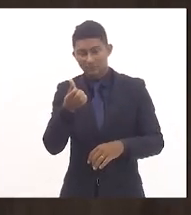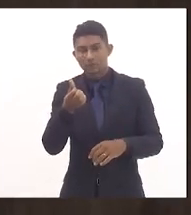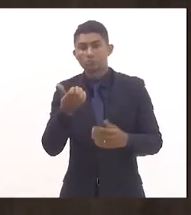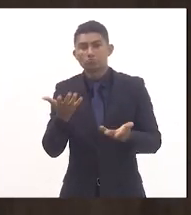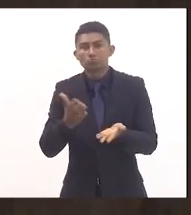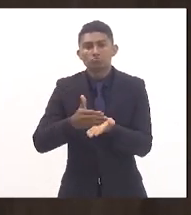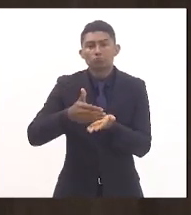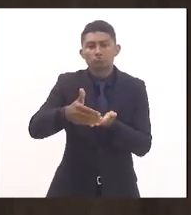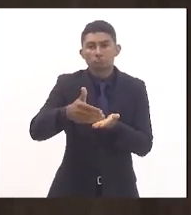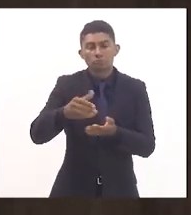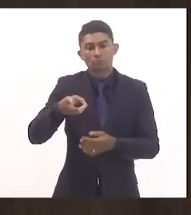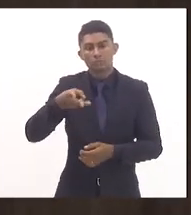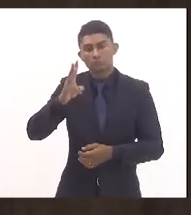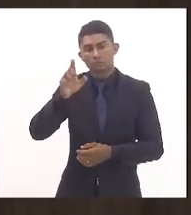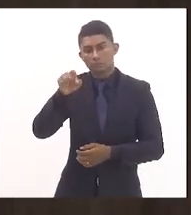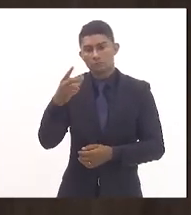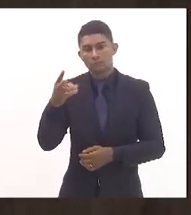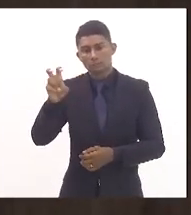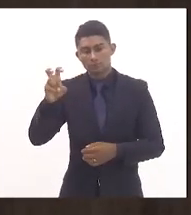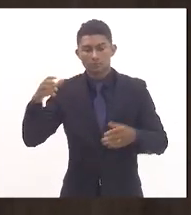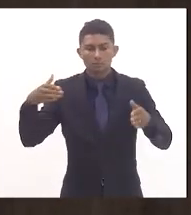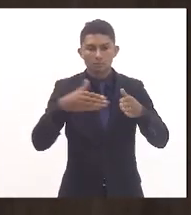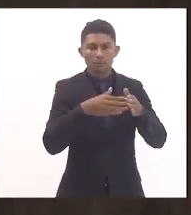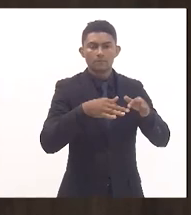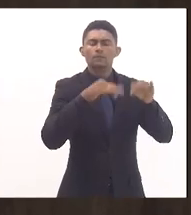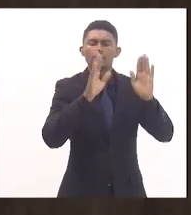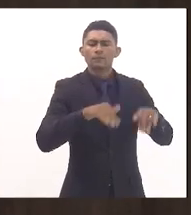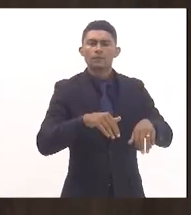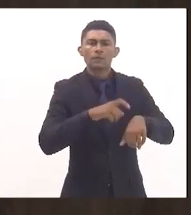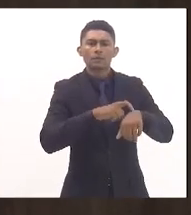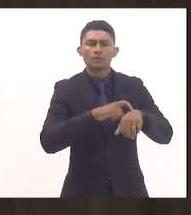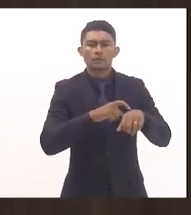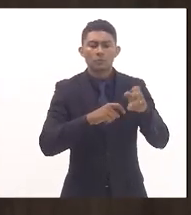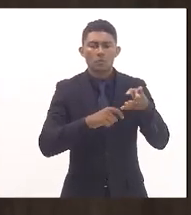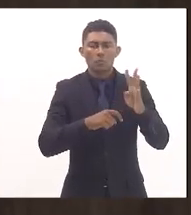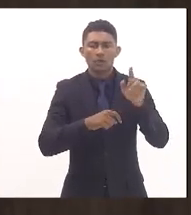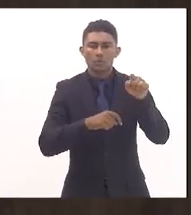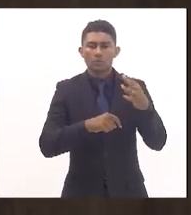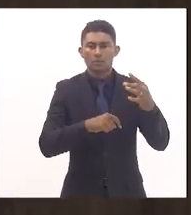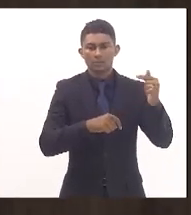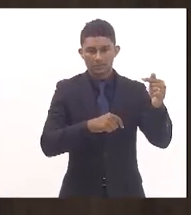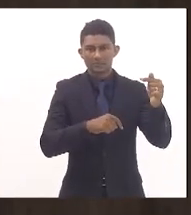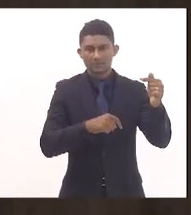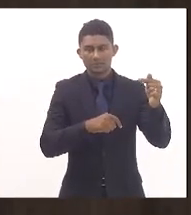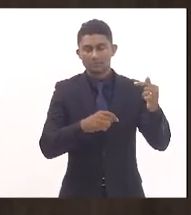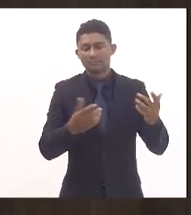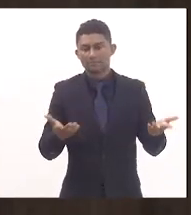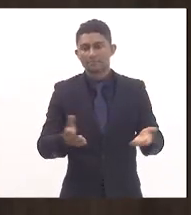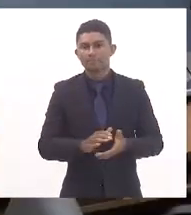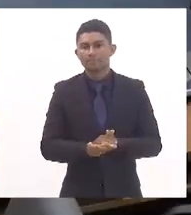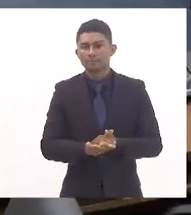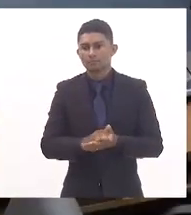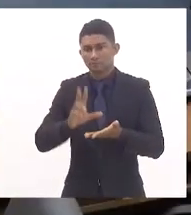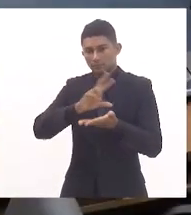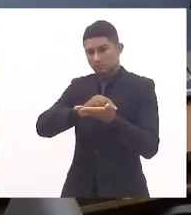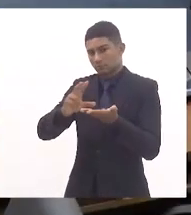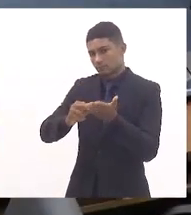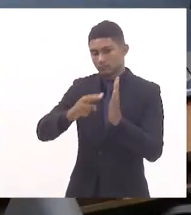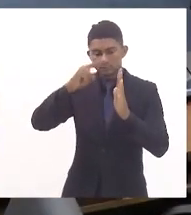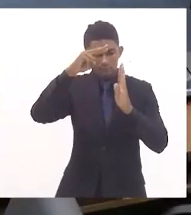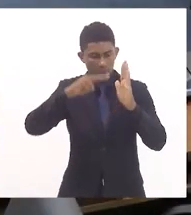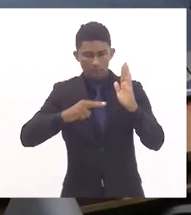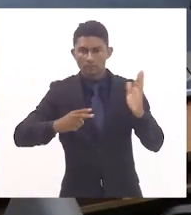15:35 encerrou-se às 16horas e 47 minutos lhe aprova